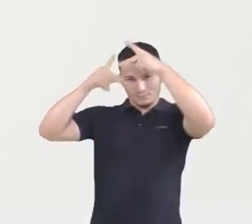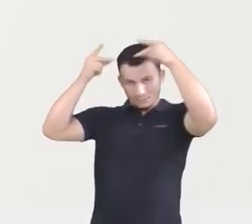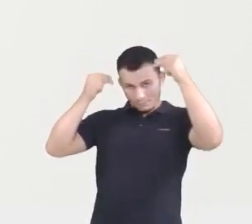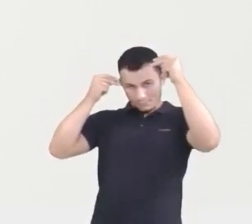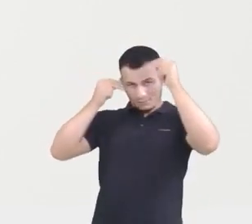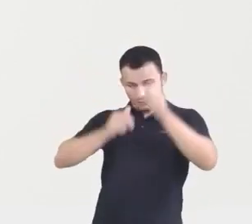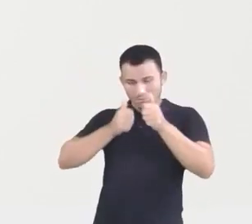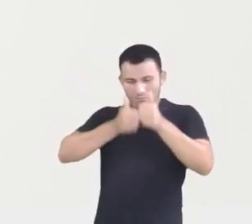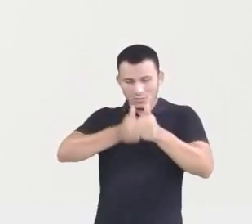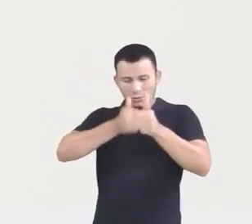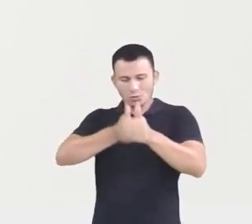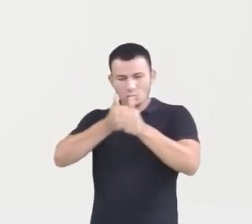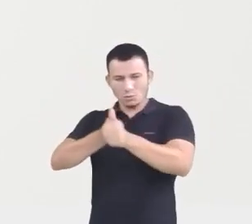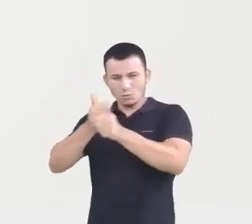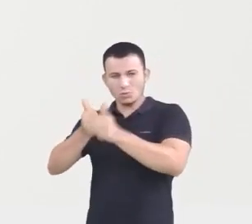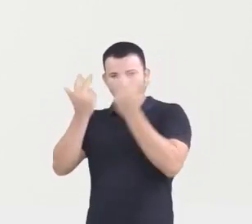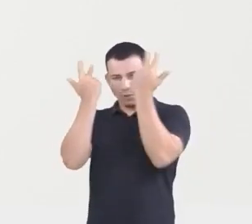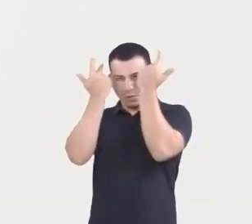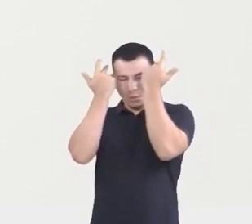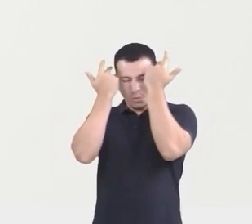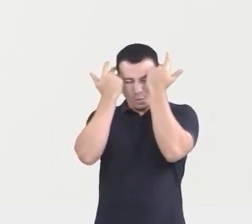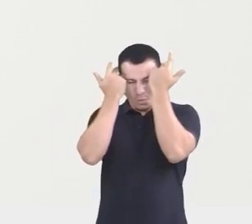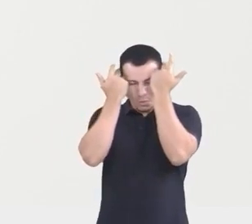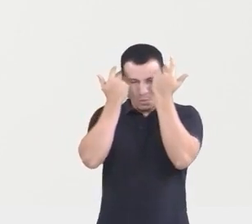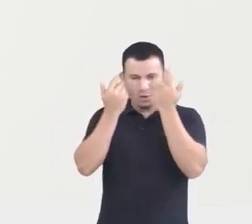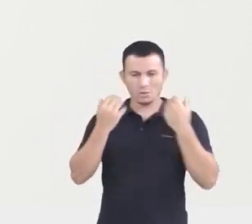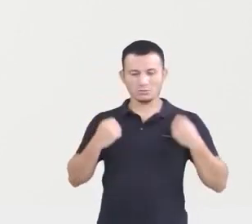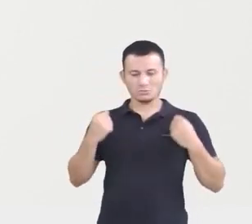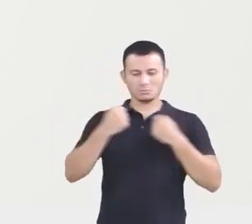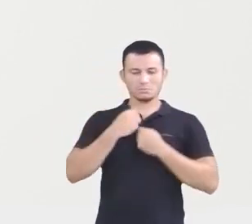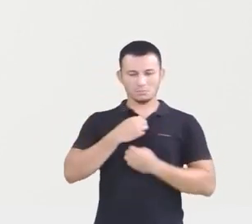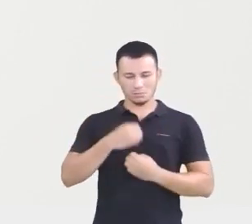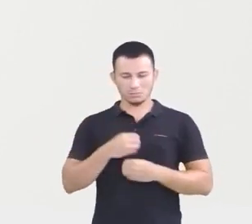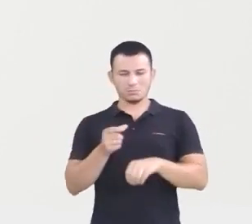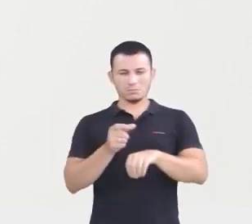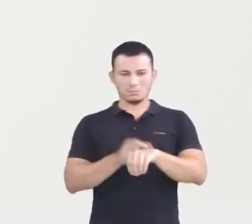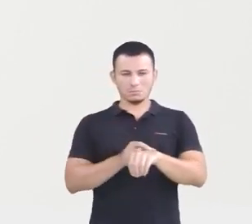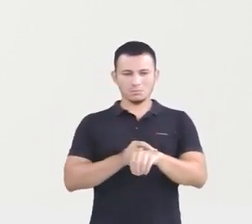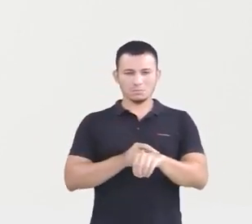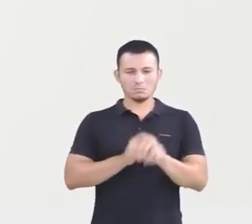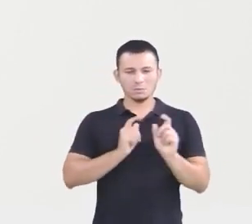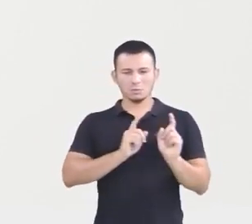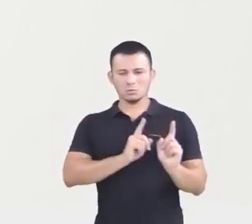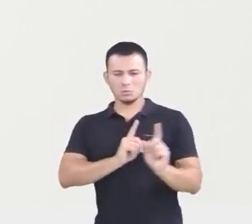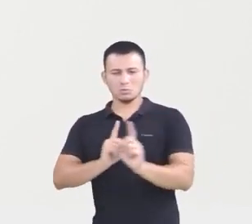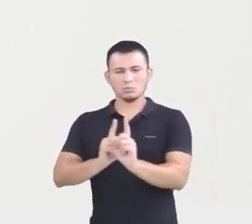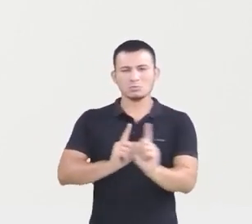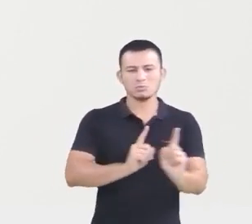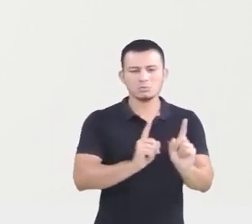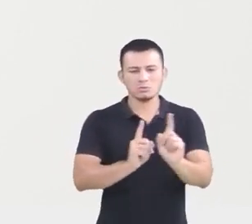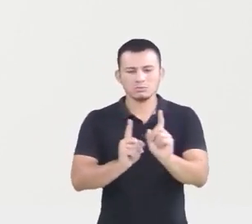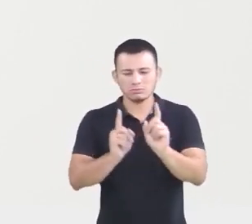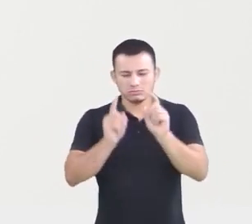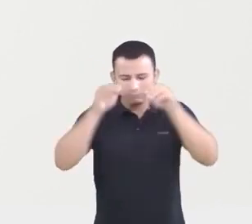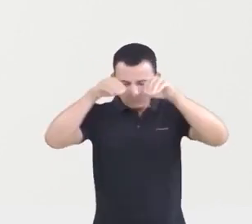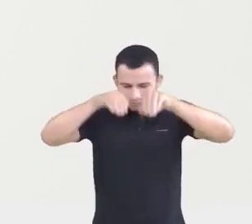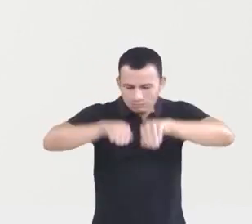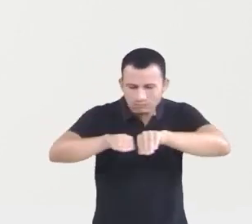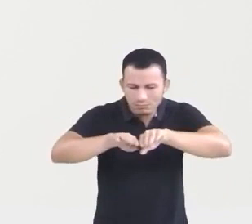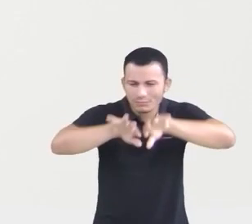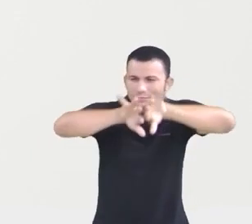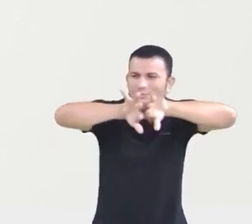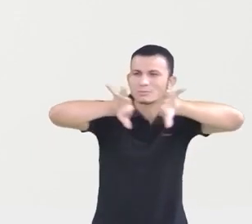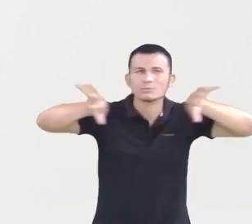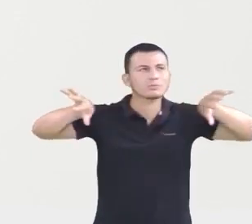relógio e, sem pensar, entra em sua toca, passando para um mundo diferente, repleto de animais